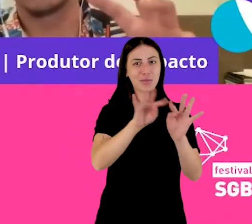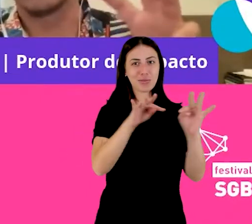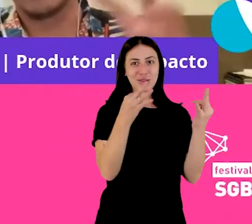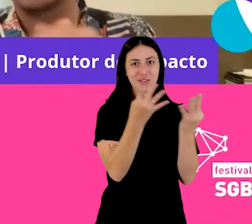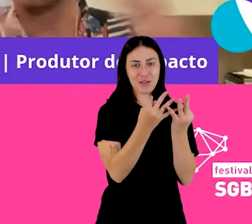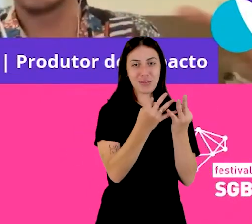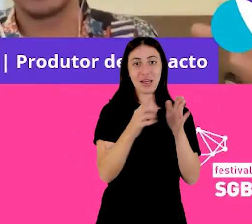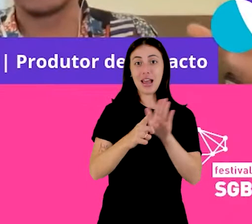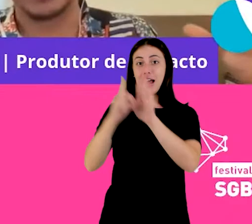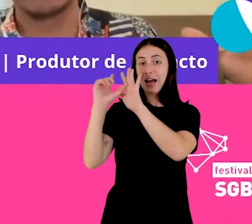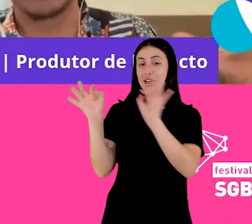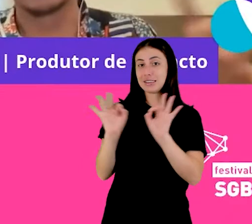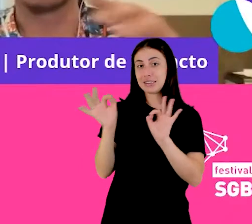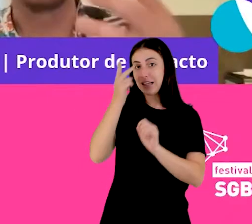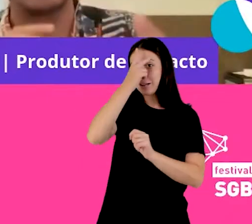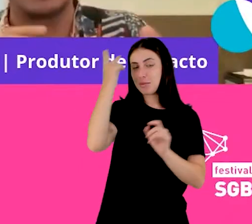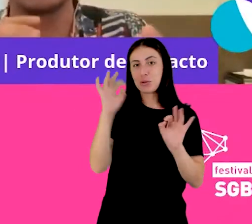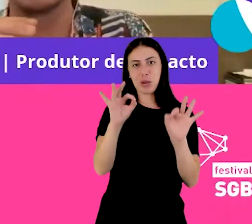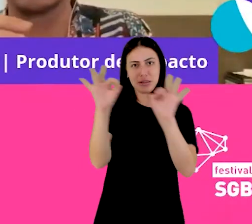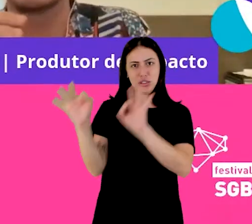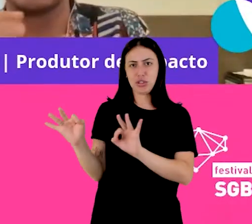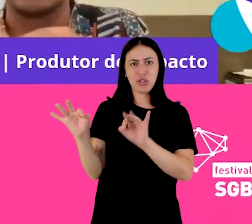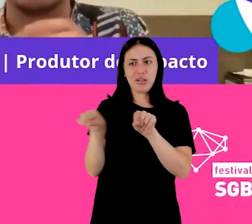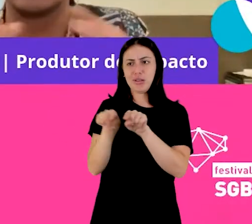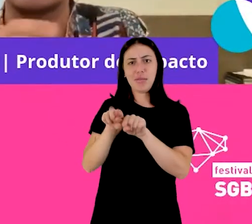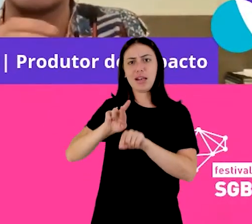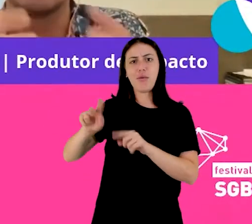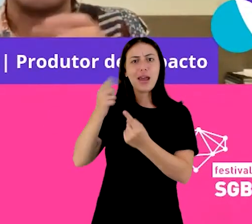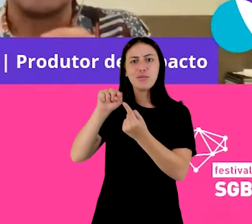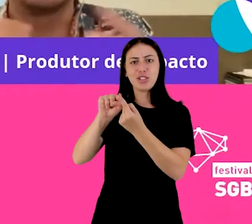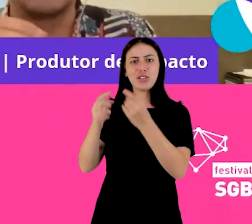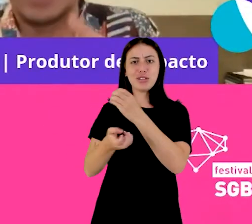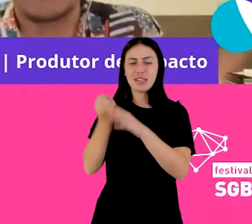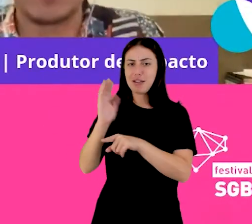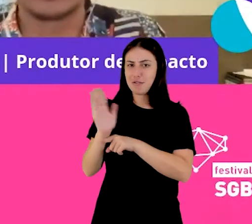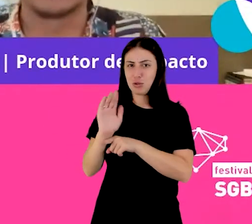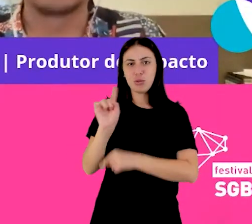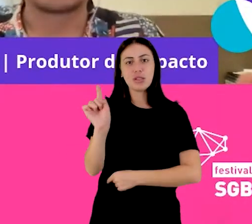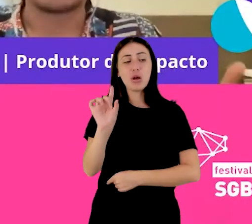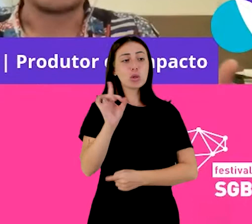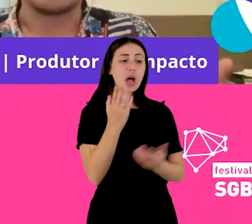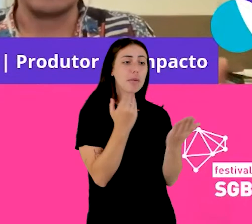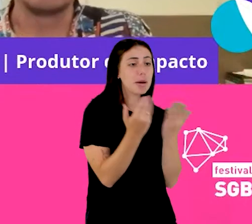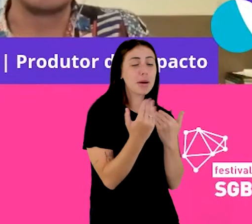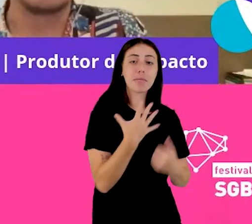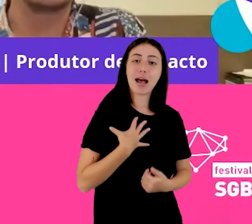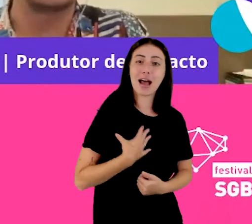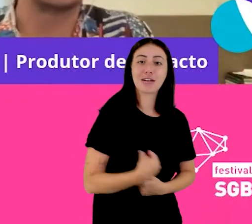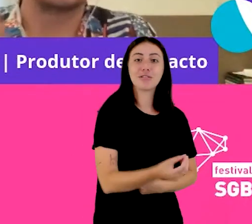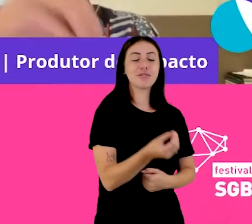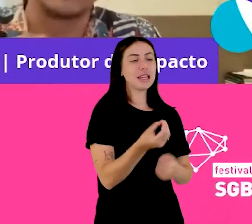nesse contexto, de repente, passou tanto tempo, começaram a montar e começaram a perceber que aquilo poderia virar alguma coisa.